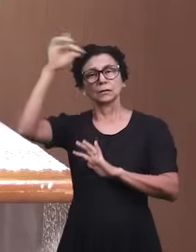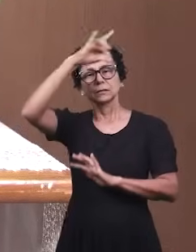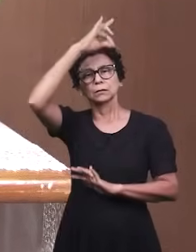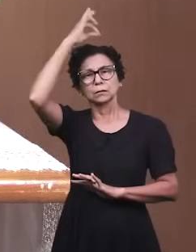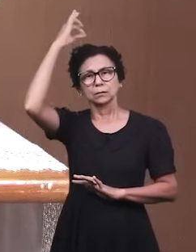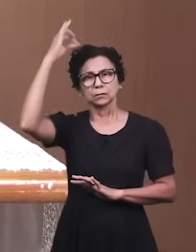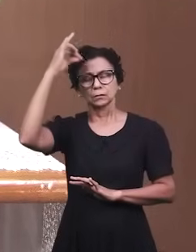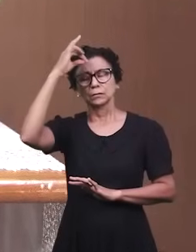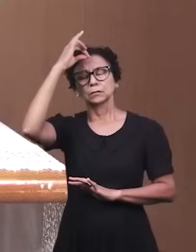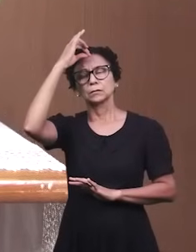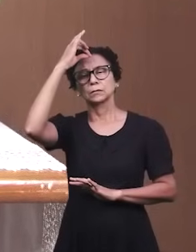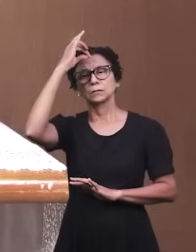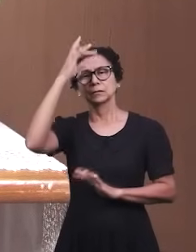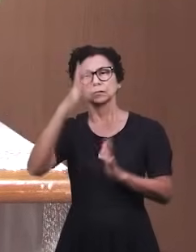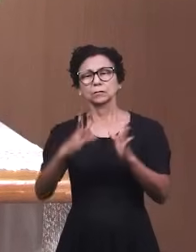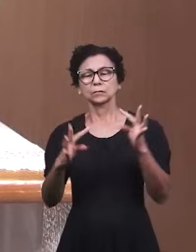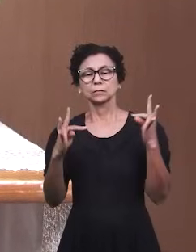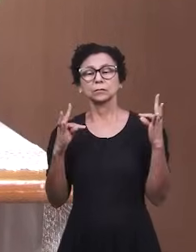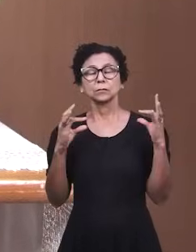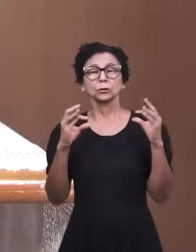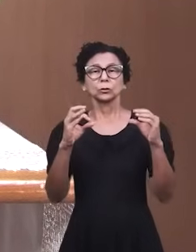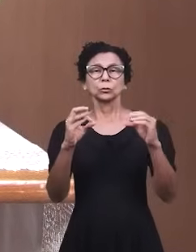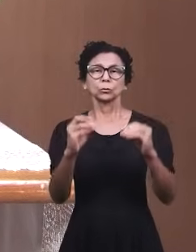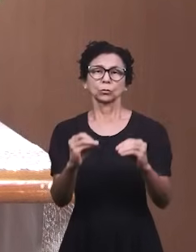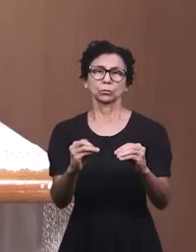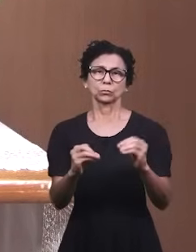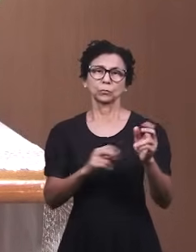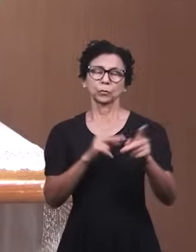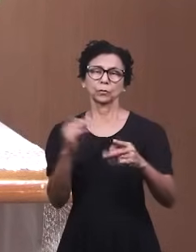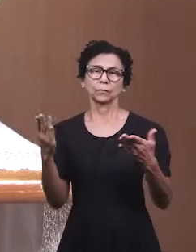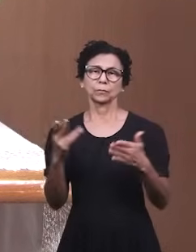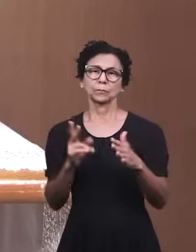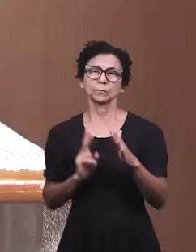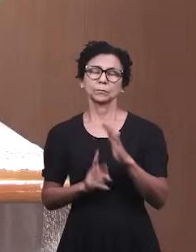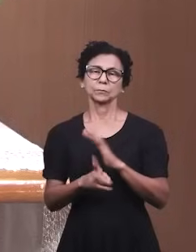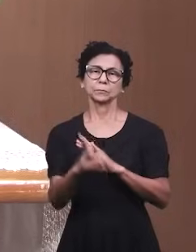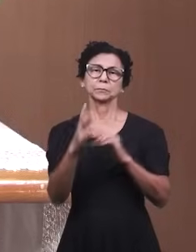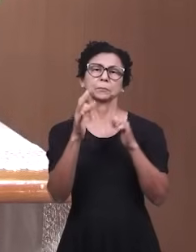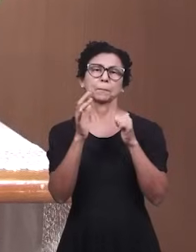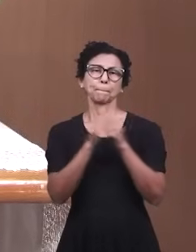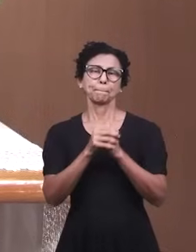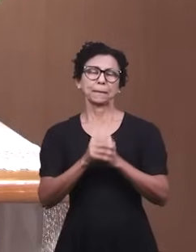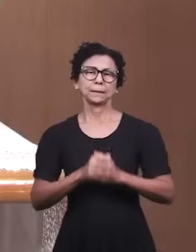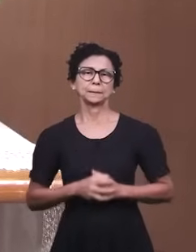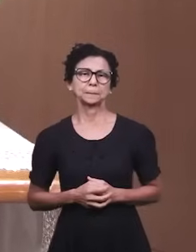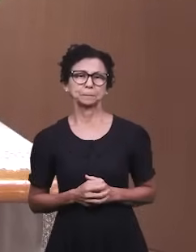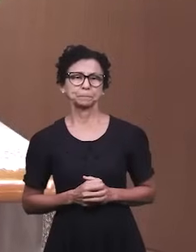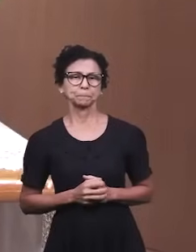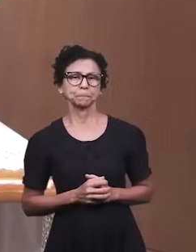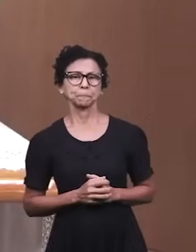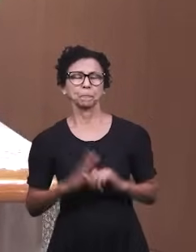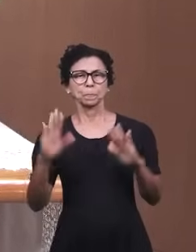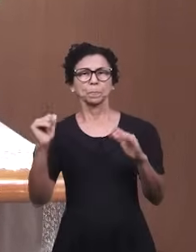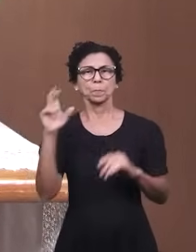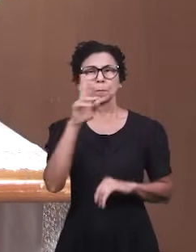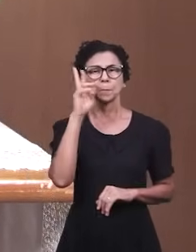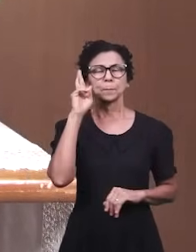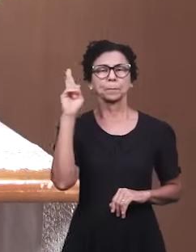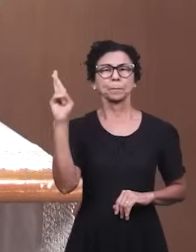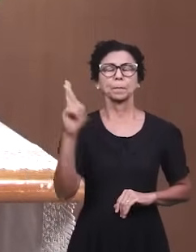Espírito Santo repouso sobre vós, amados, desde agora e para sempre. Amém. Louvado o nome do